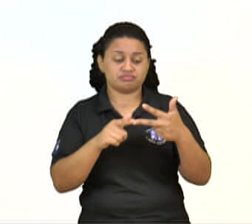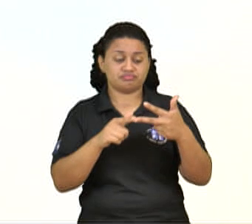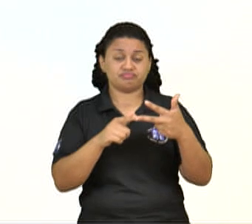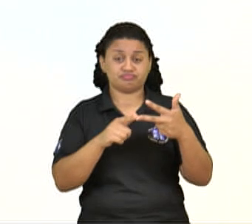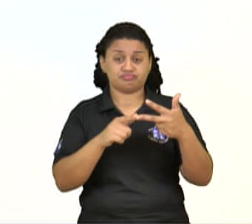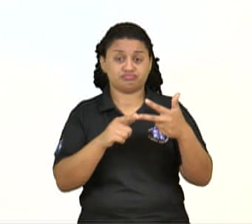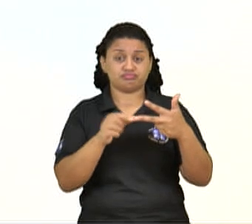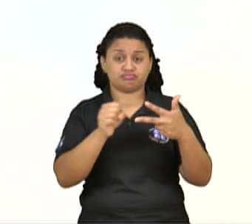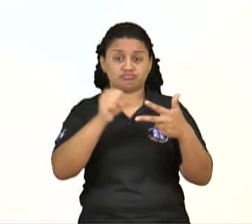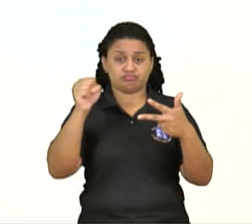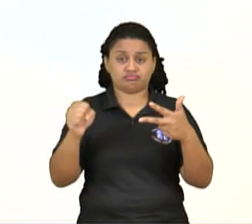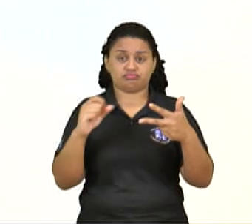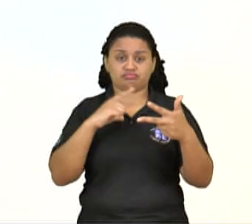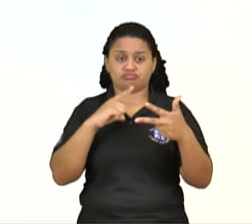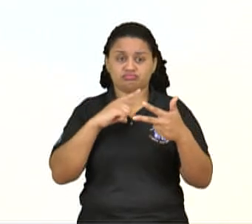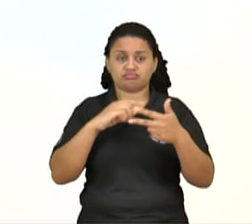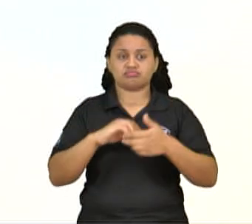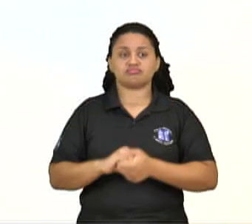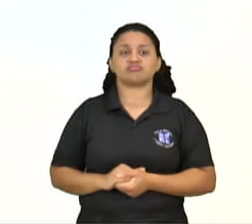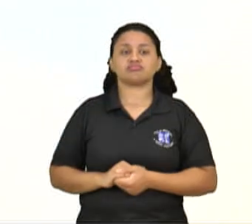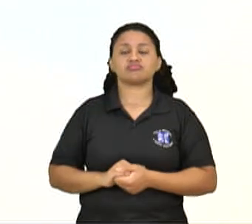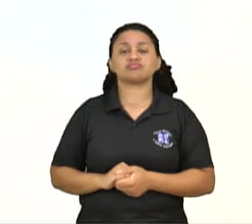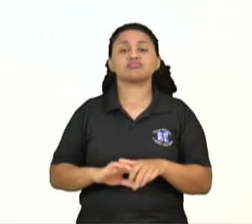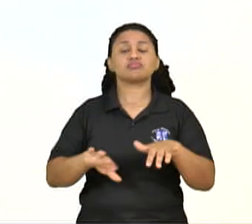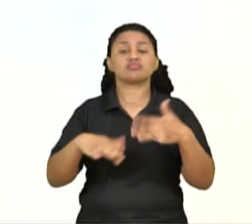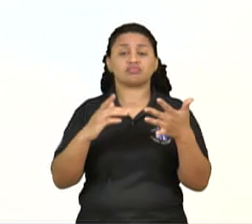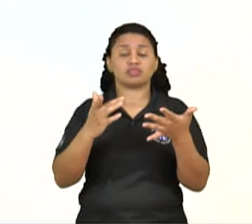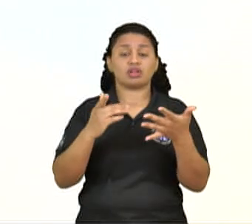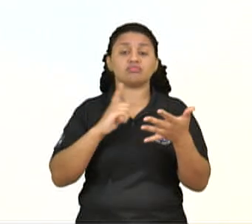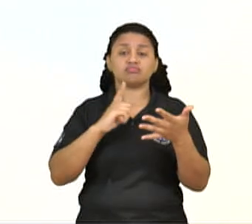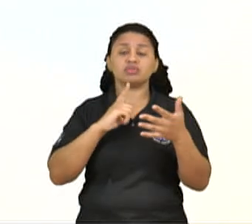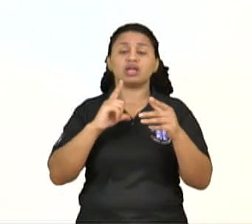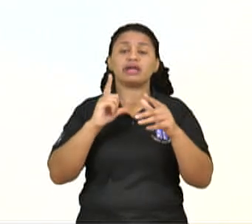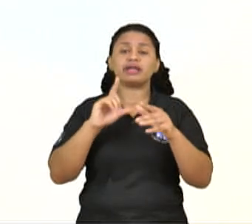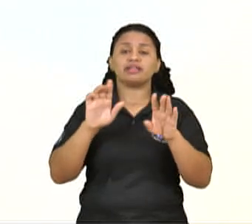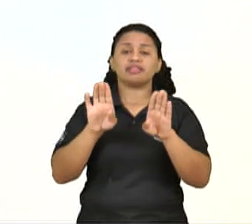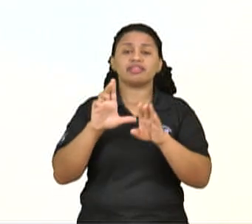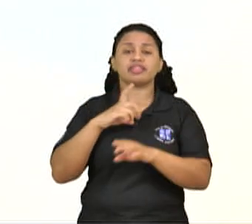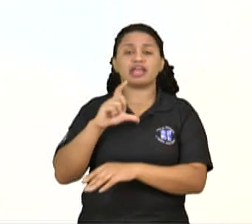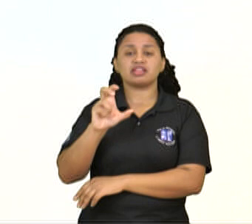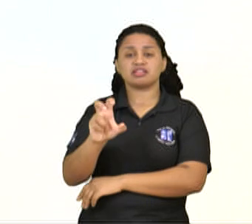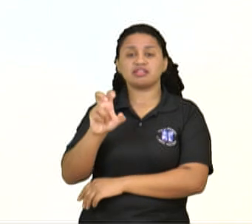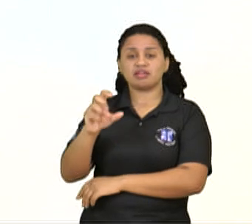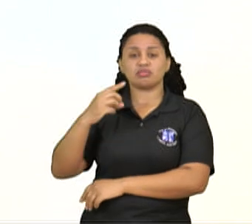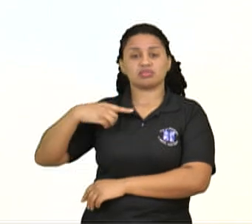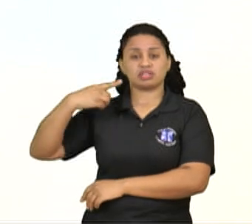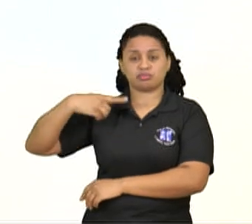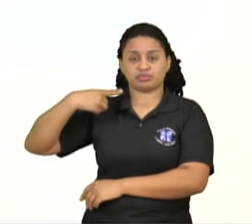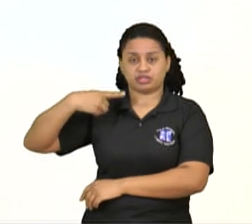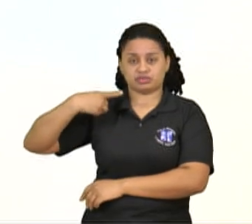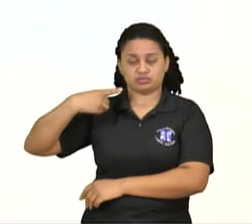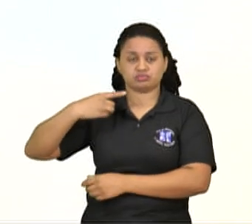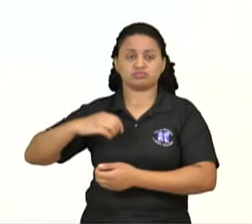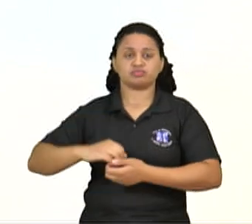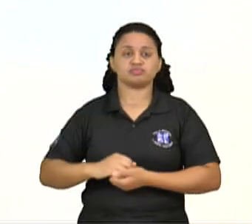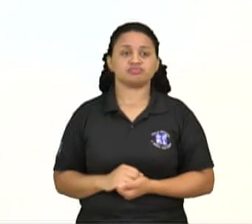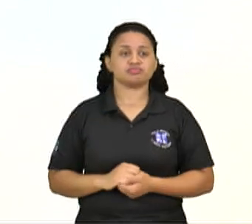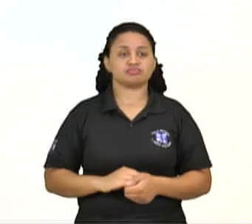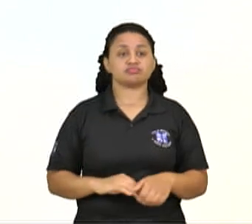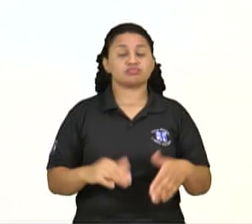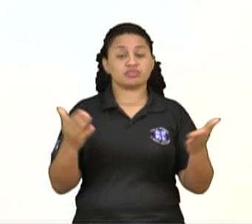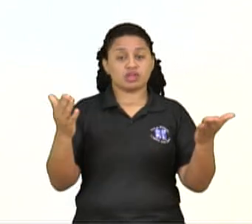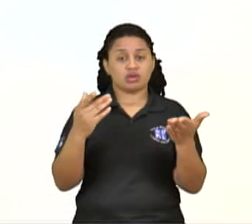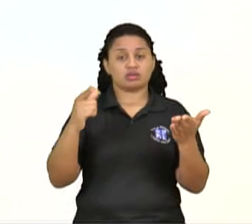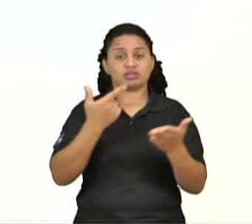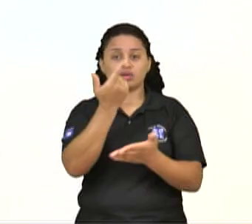judiciário. O poder legislativo vai ser composto pelo diretório por 5 deputados. Temos aqui